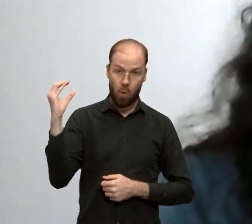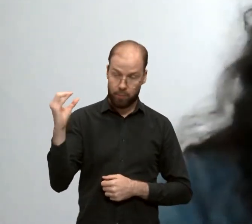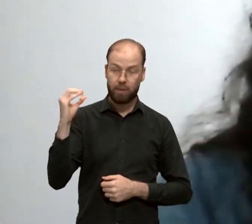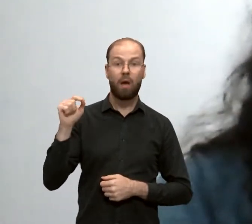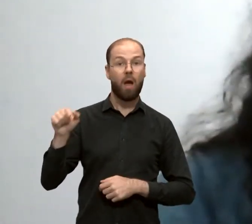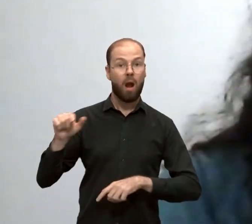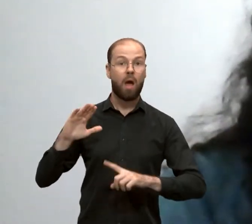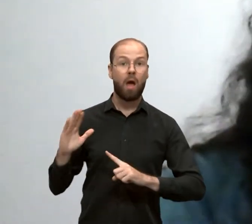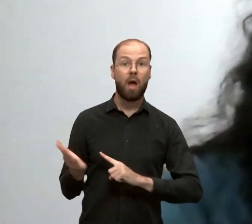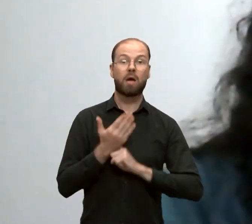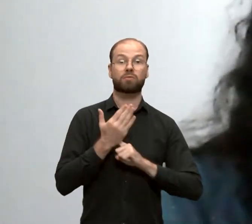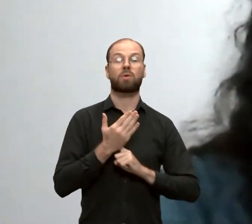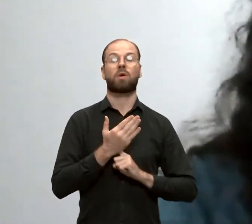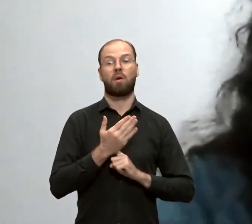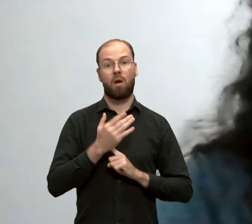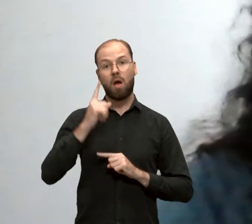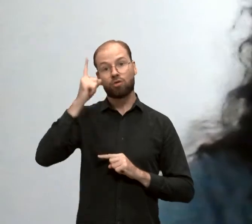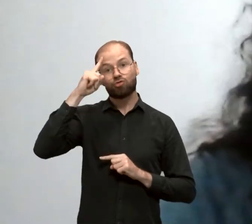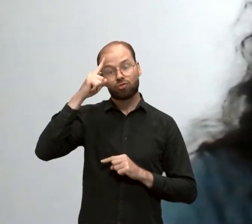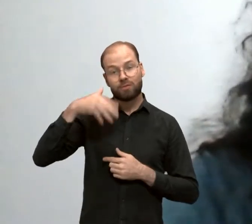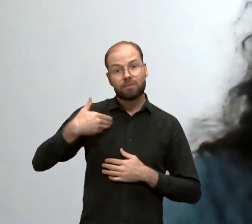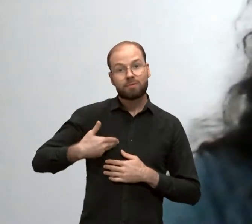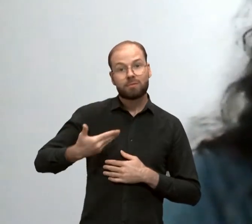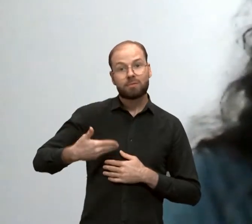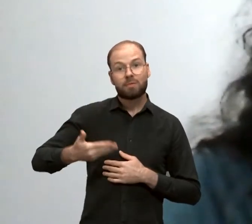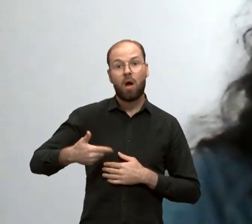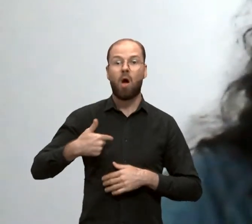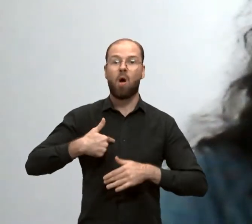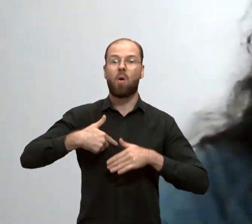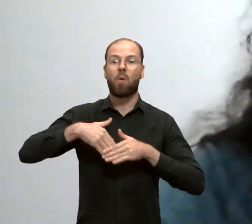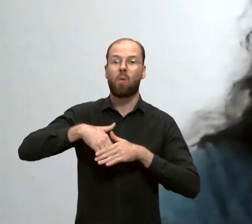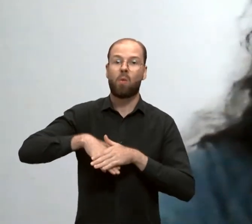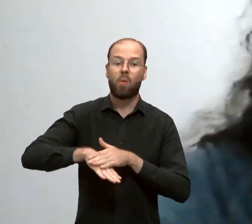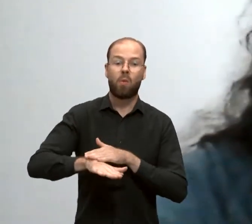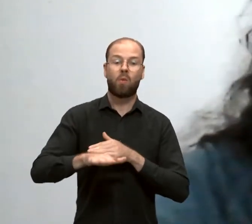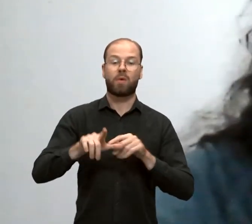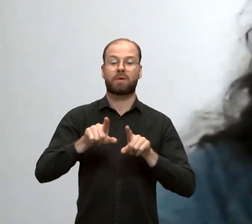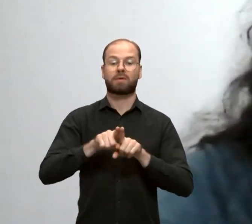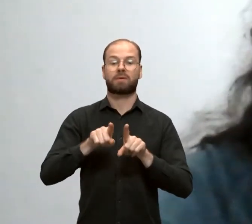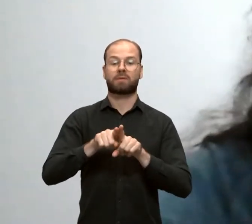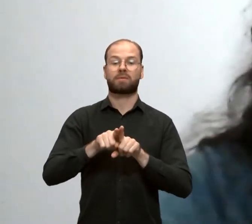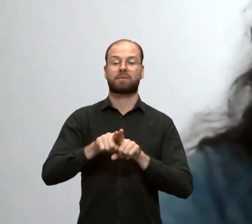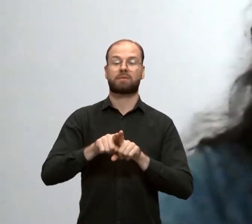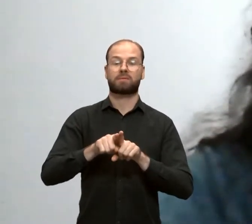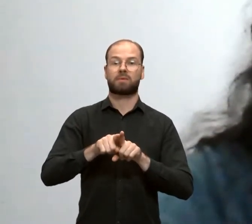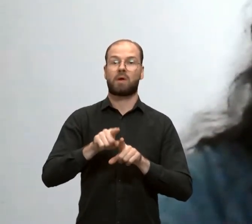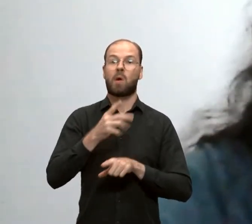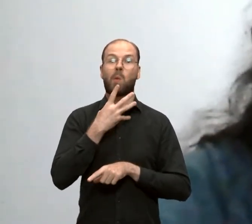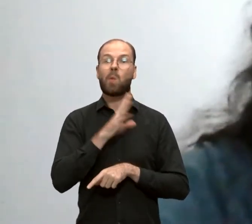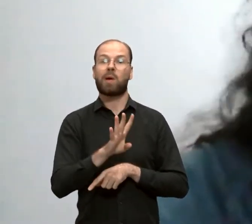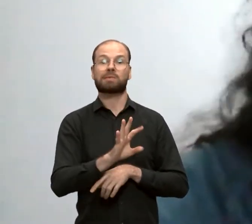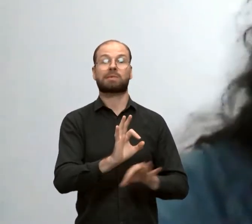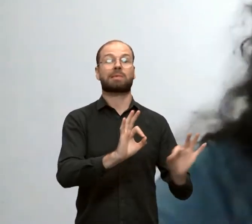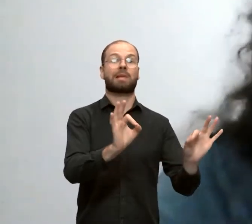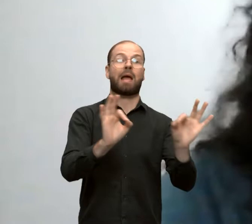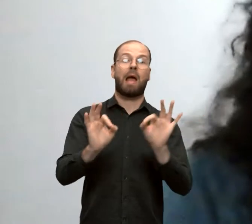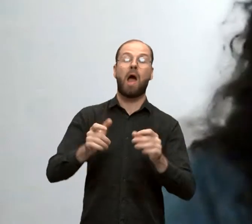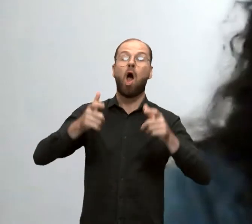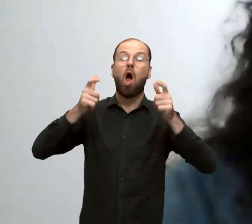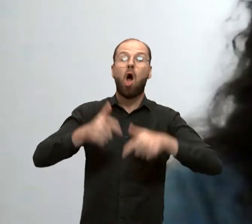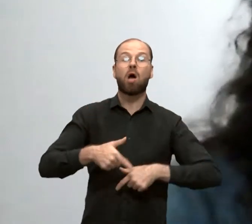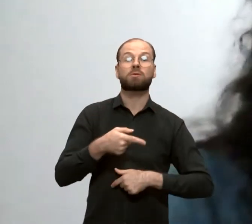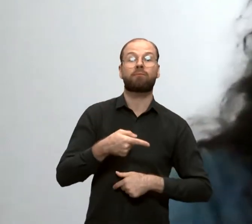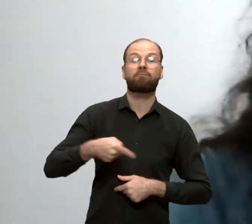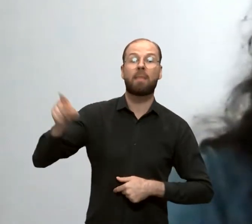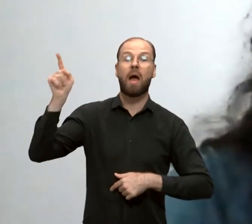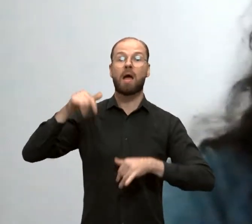me ajudar nos primeiros dias, porque quando você não conhece nada do país, você não sabe onde fica o